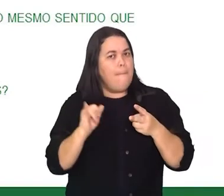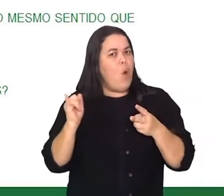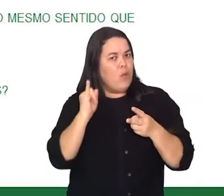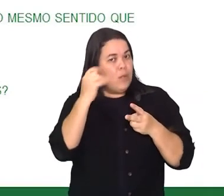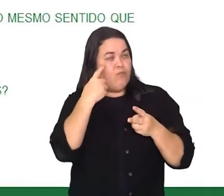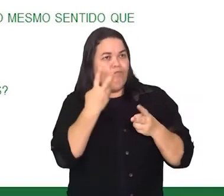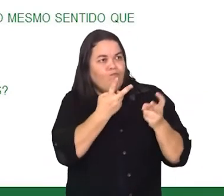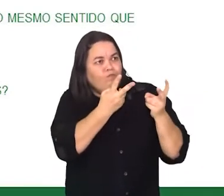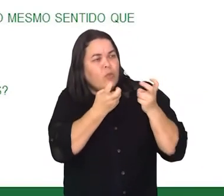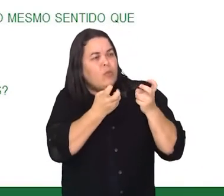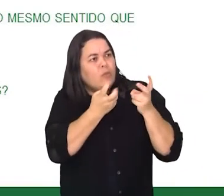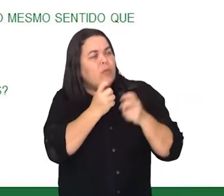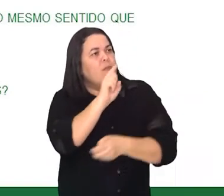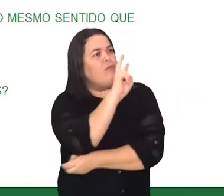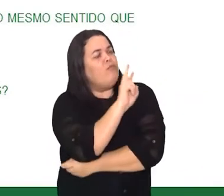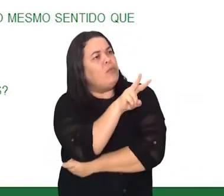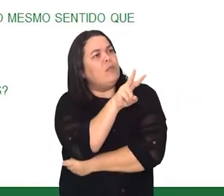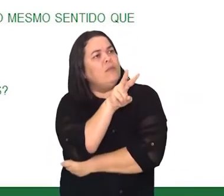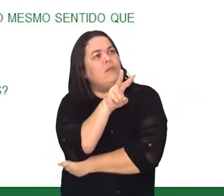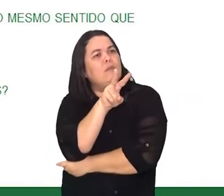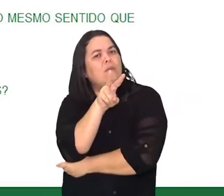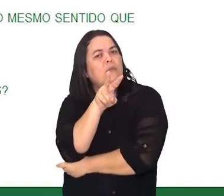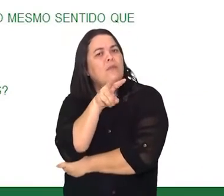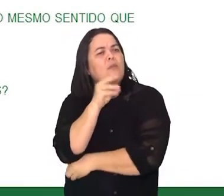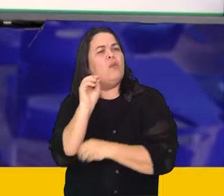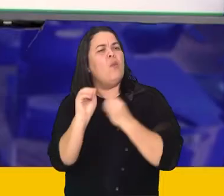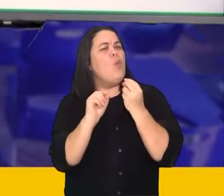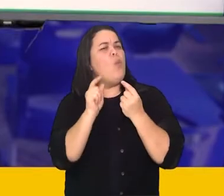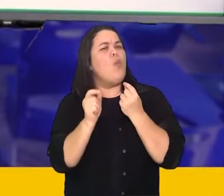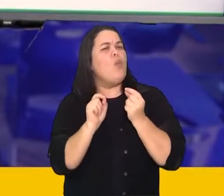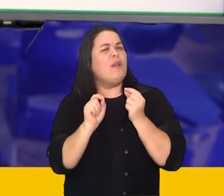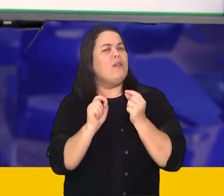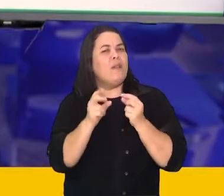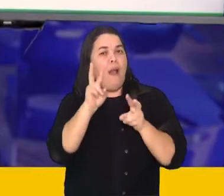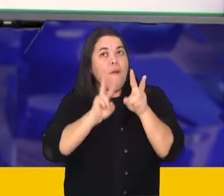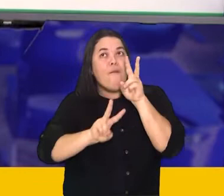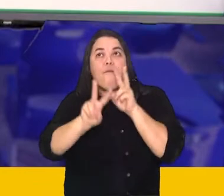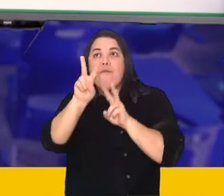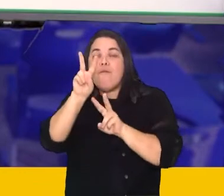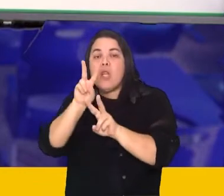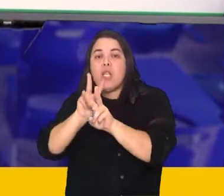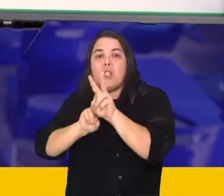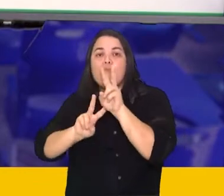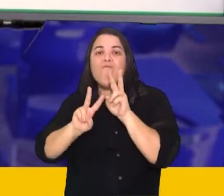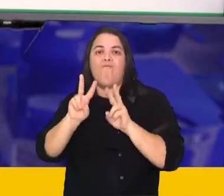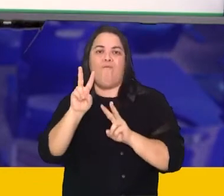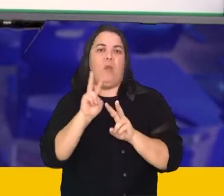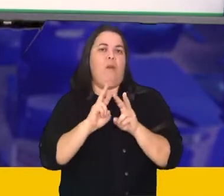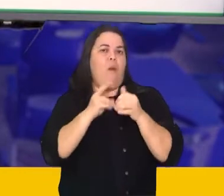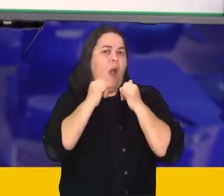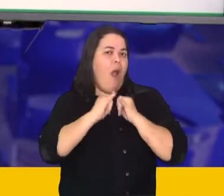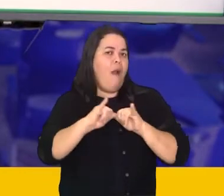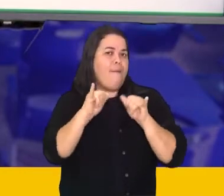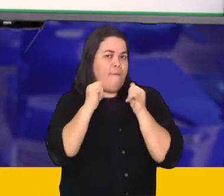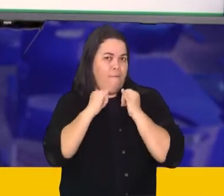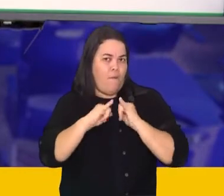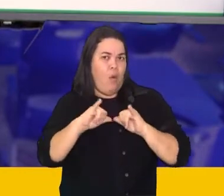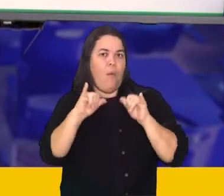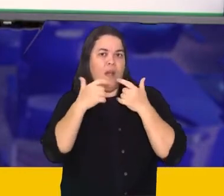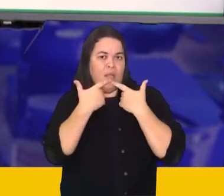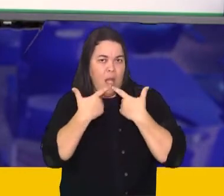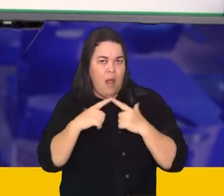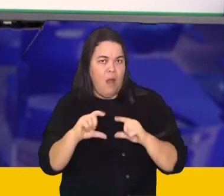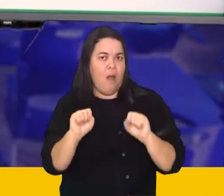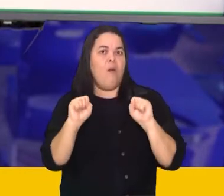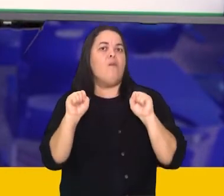observar muito bem a linguagem visual, observar o desenho, observar as imagens